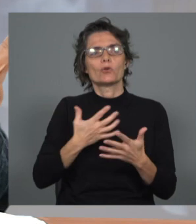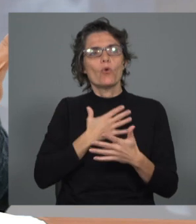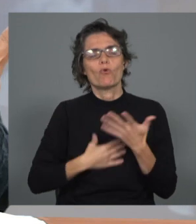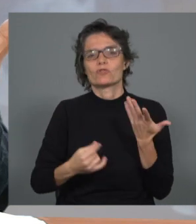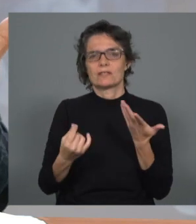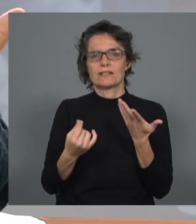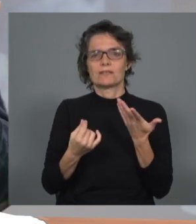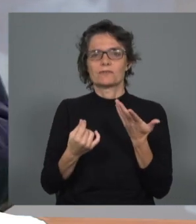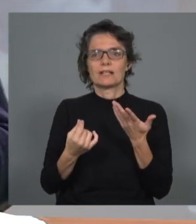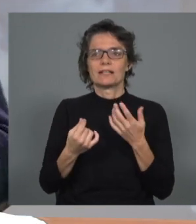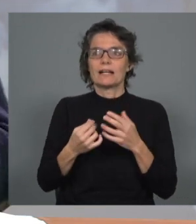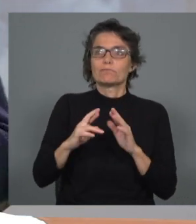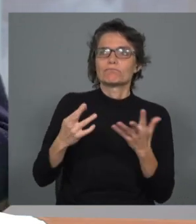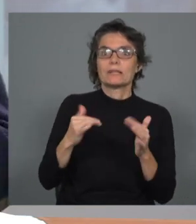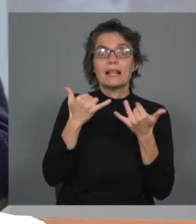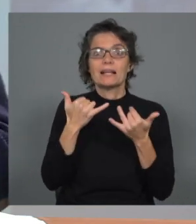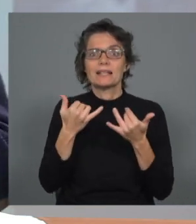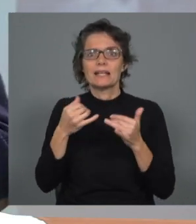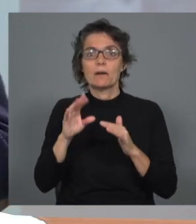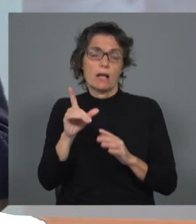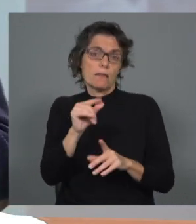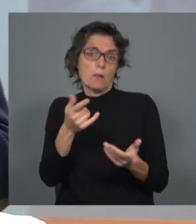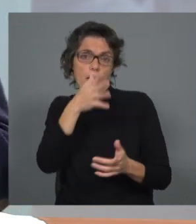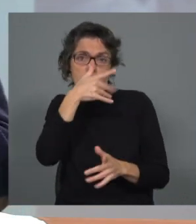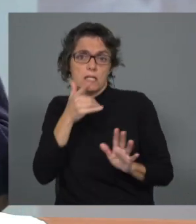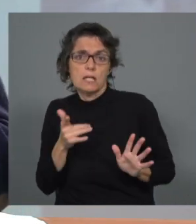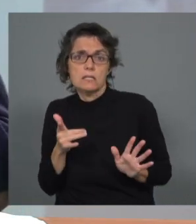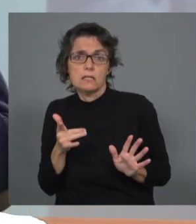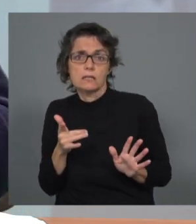tristeza. A alegria